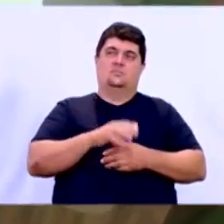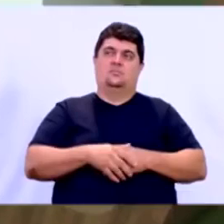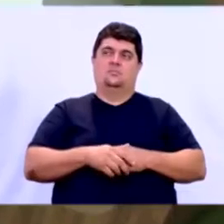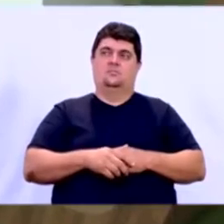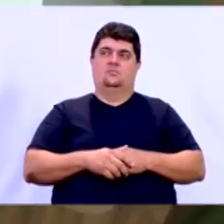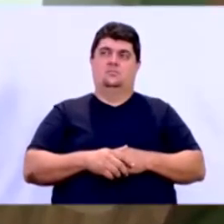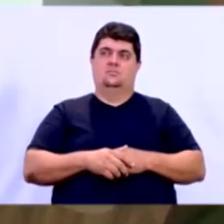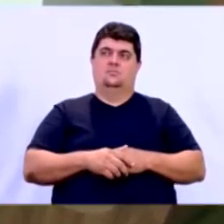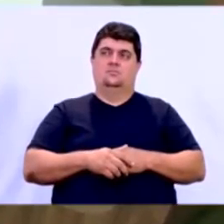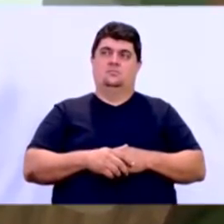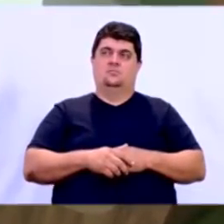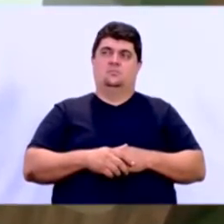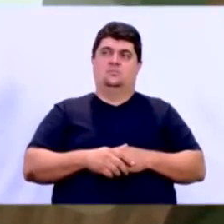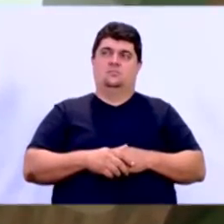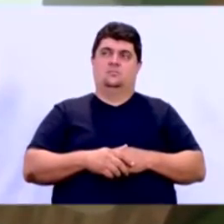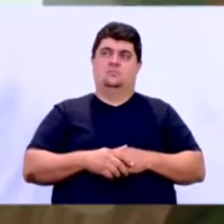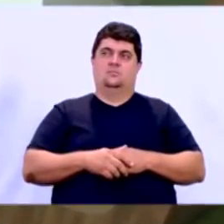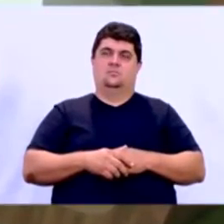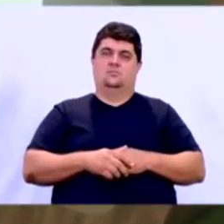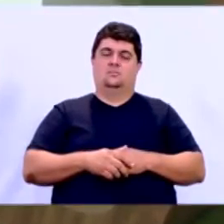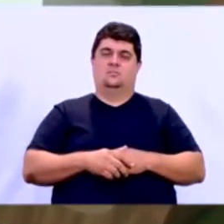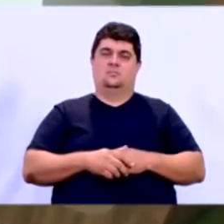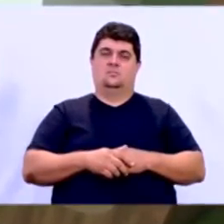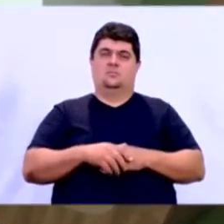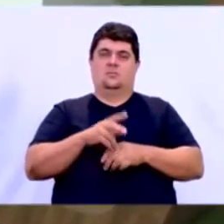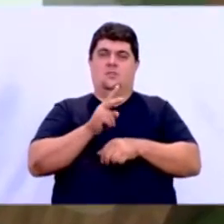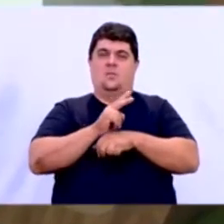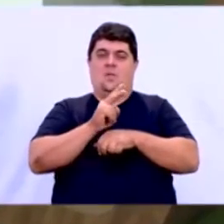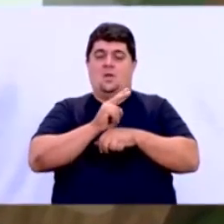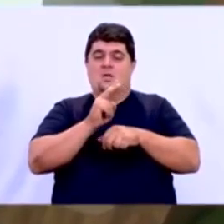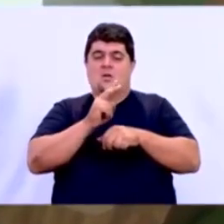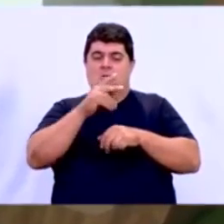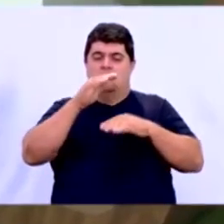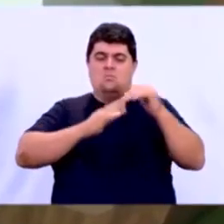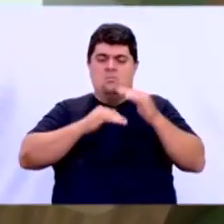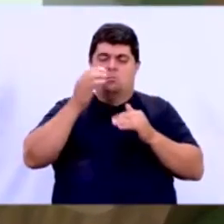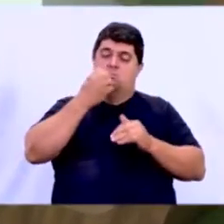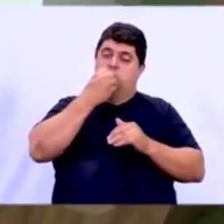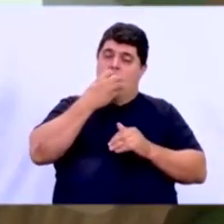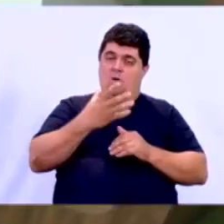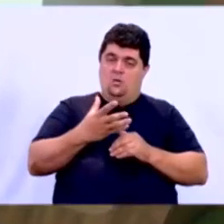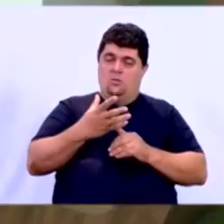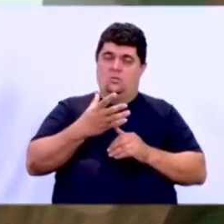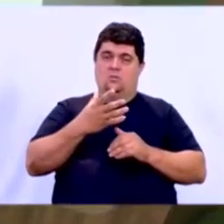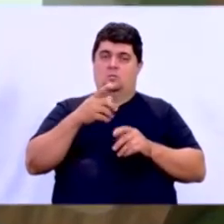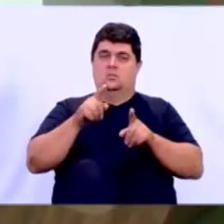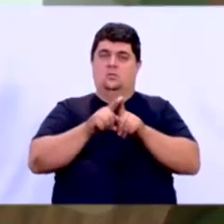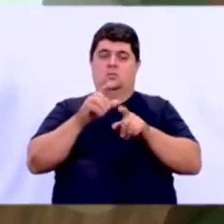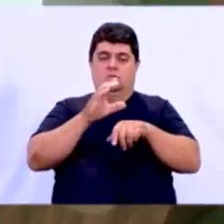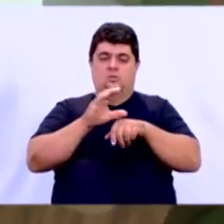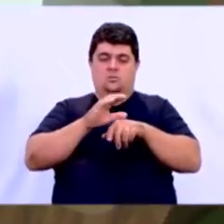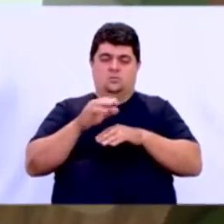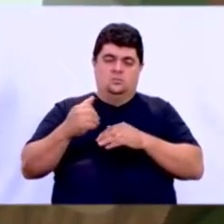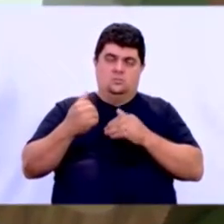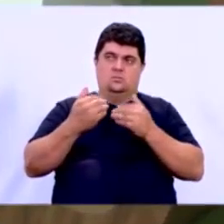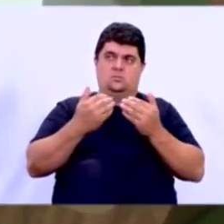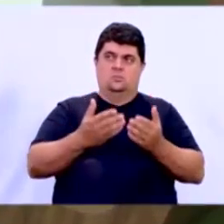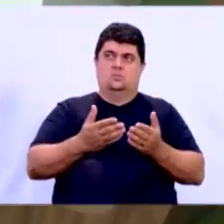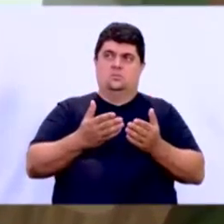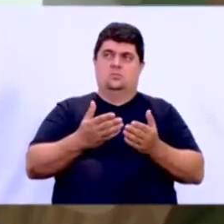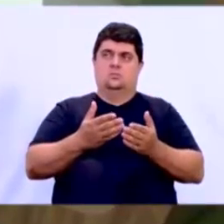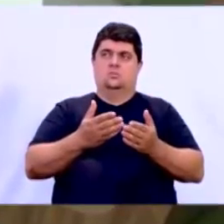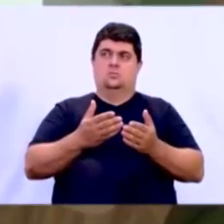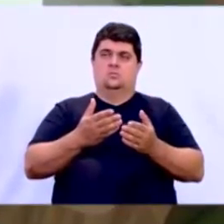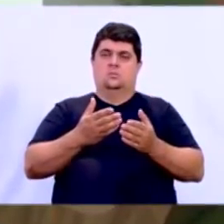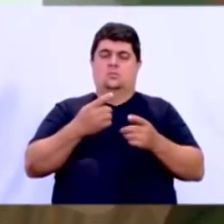que controlar a mão de obra qualificada, né? Investir em cursos